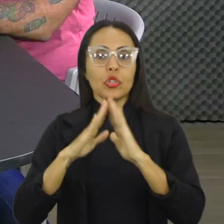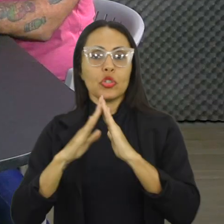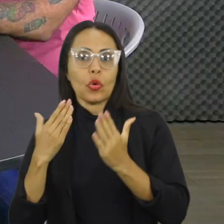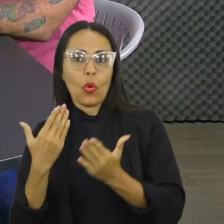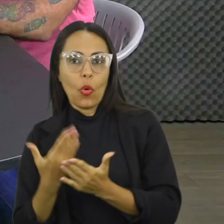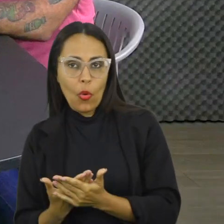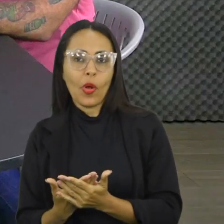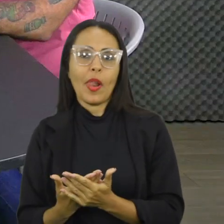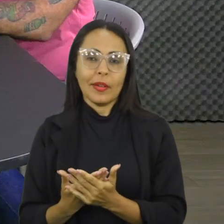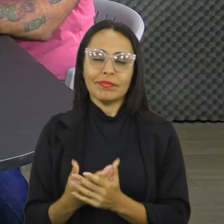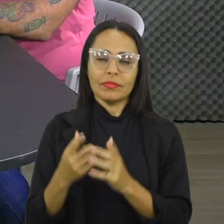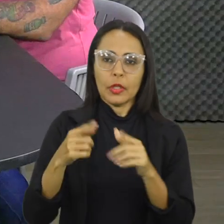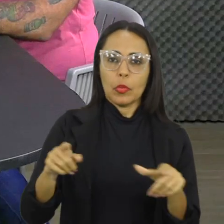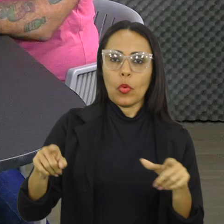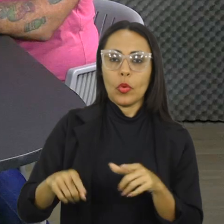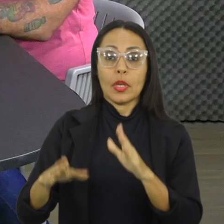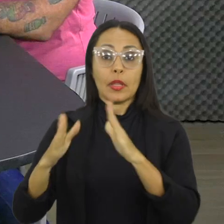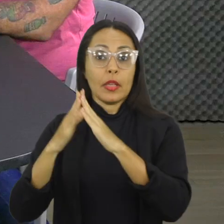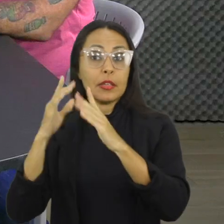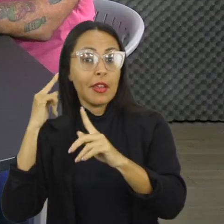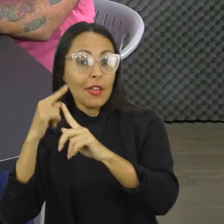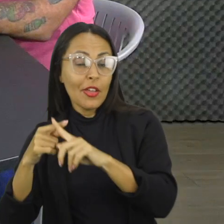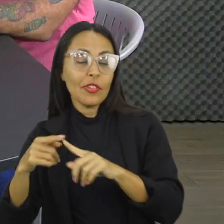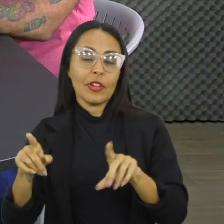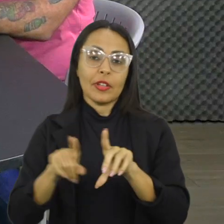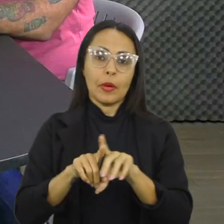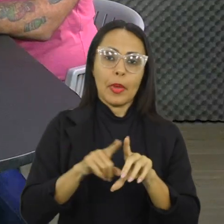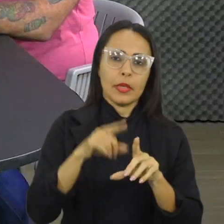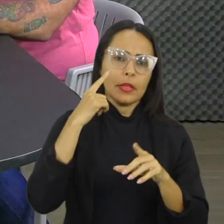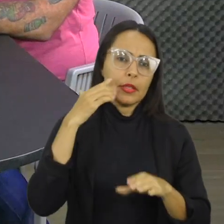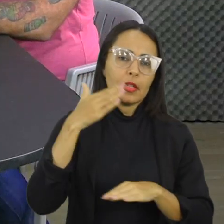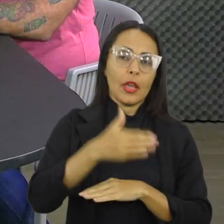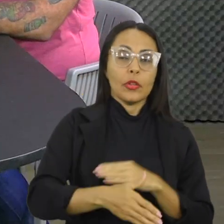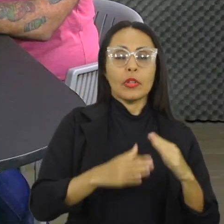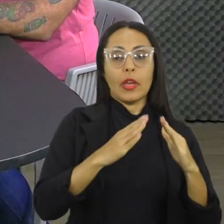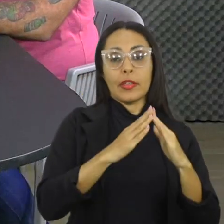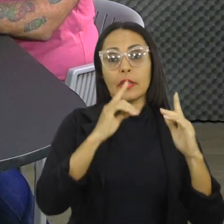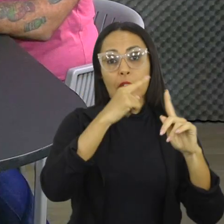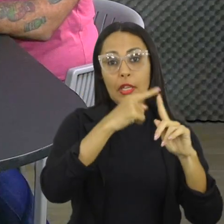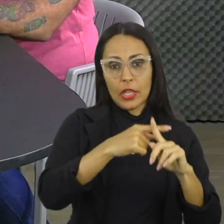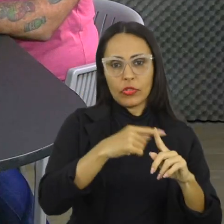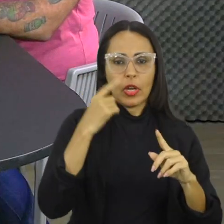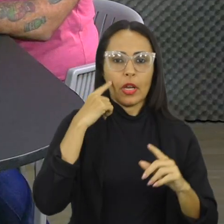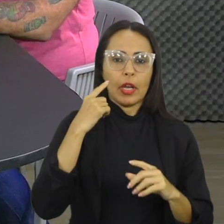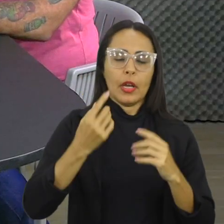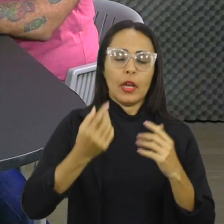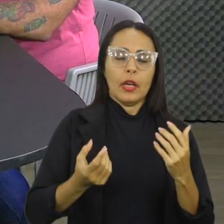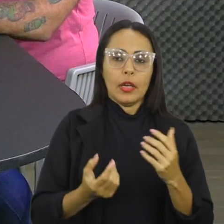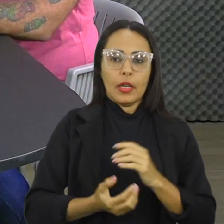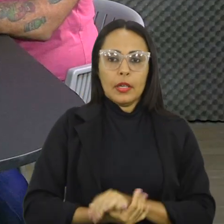igreja, e eu também fui musicalizada dentro da igreja, a gente tem origem presbiteriana,